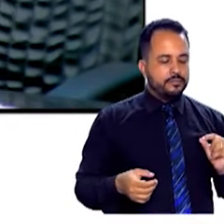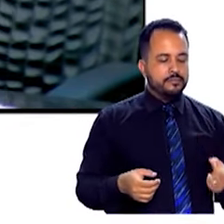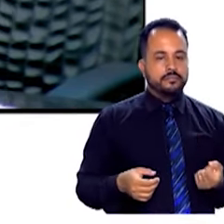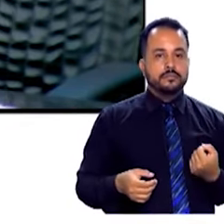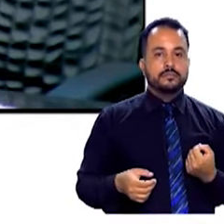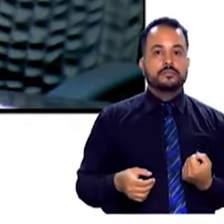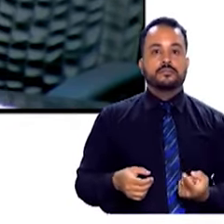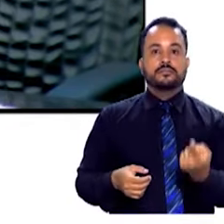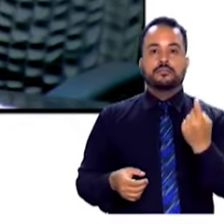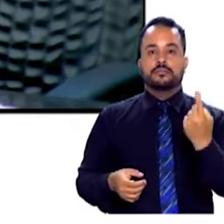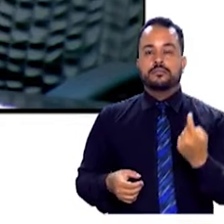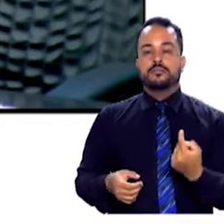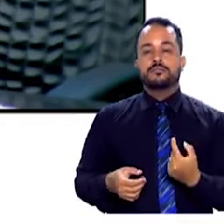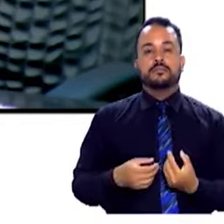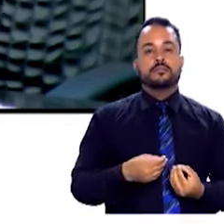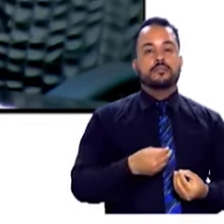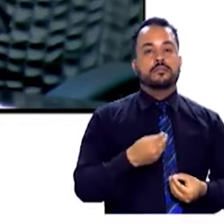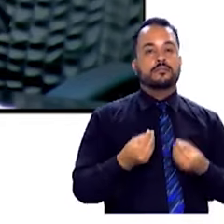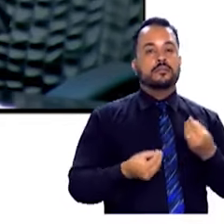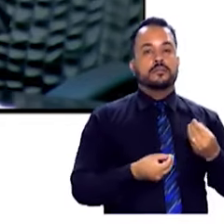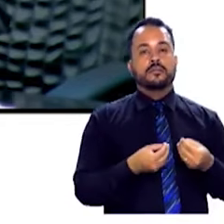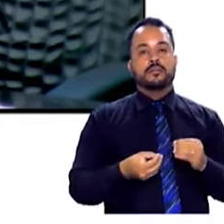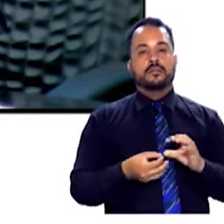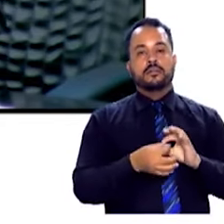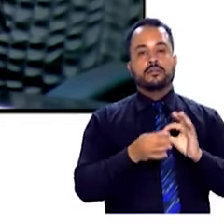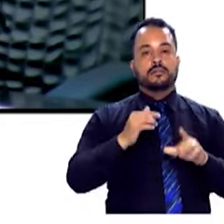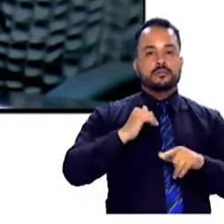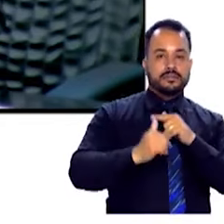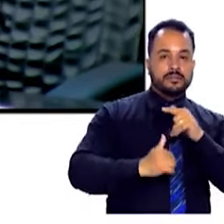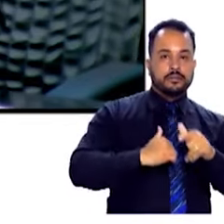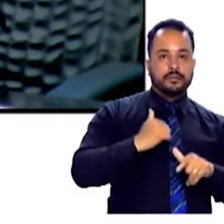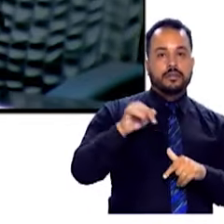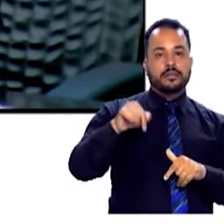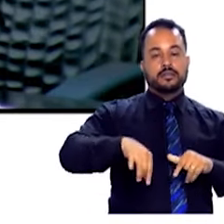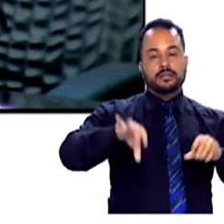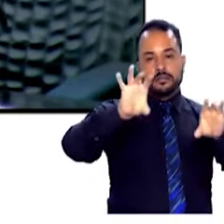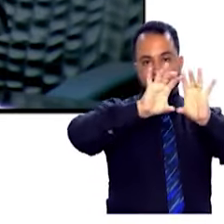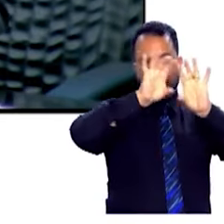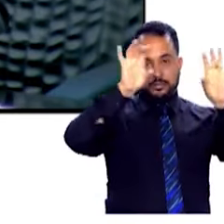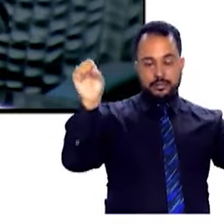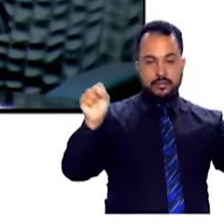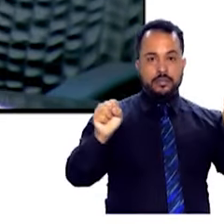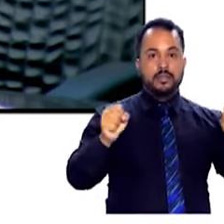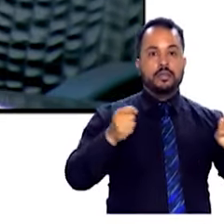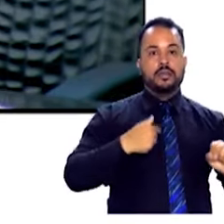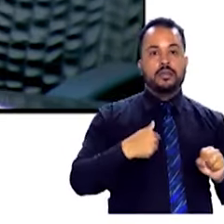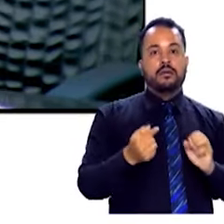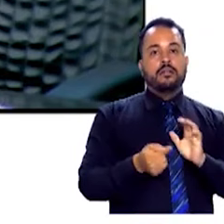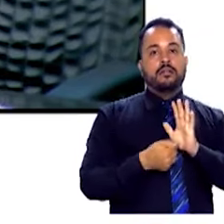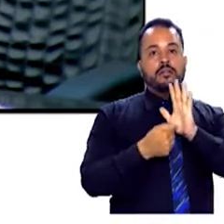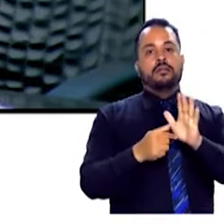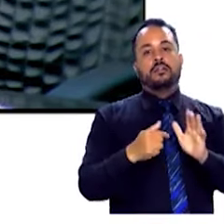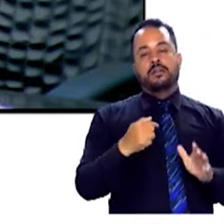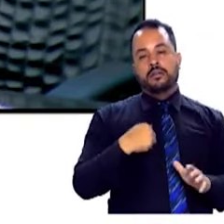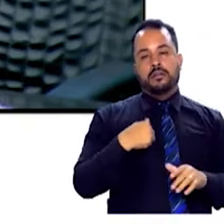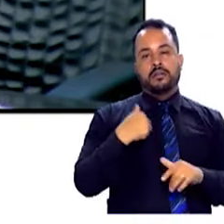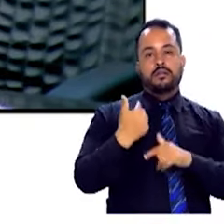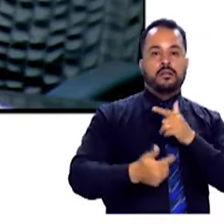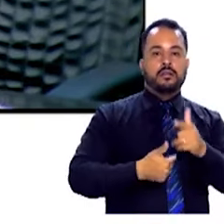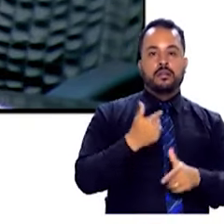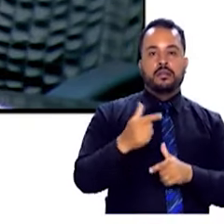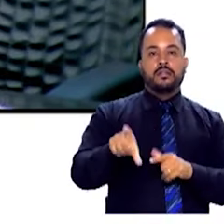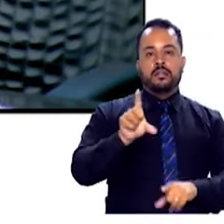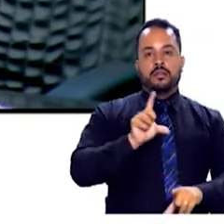pudesse aliviar carrega de trabalho da corte como eu pretendi eh expor no meu trabalho eh e passando aos filtros negativos